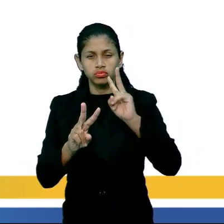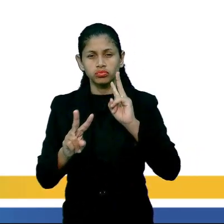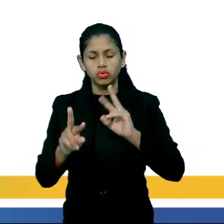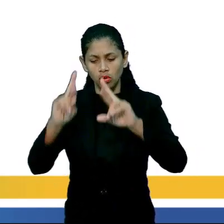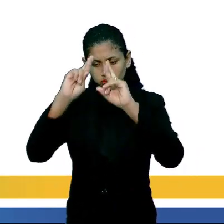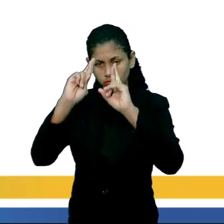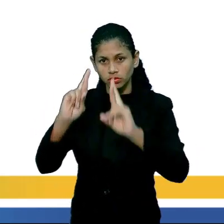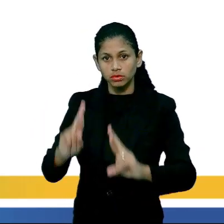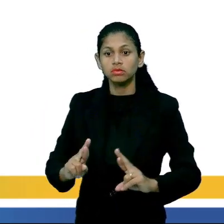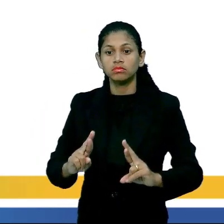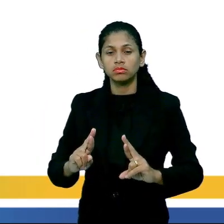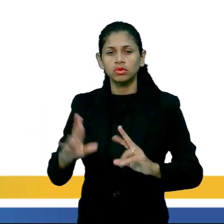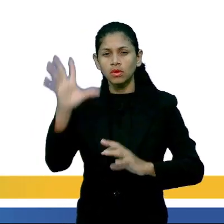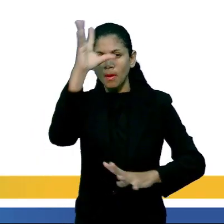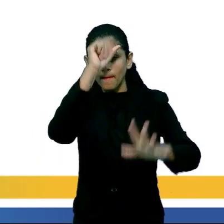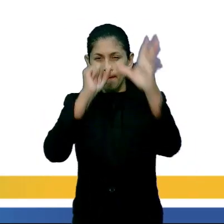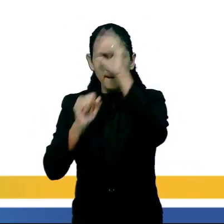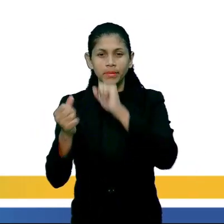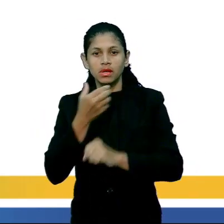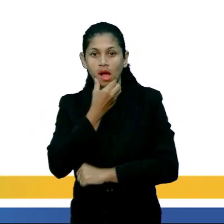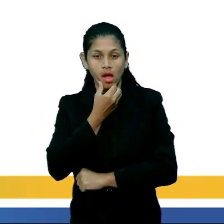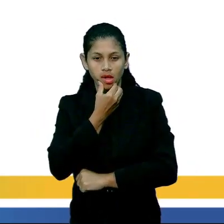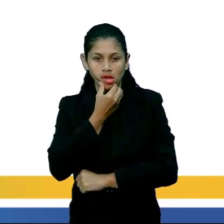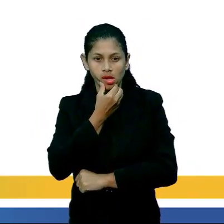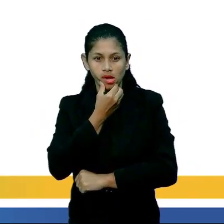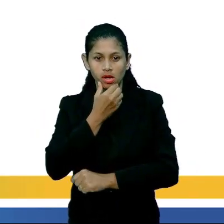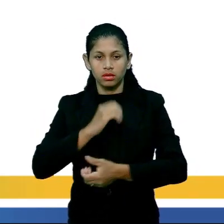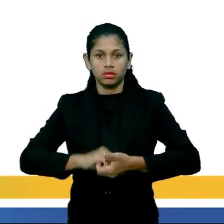executivos sobre o aprendizado do inglês.